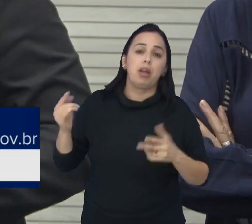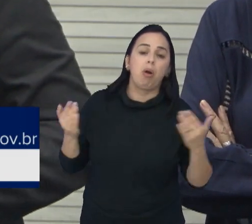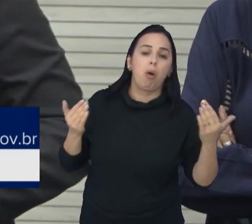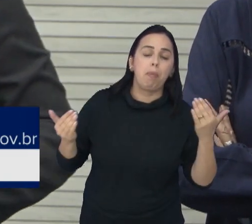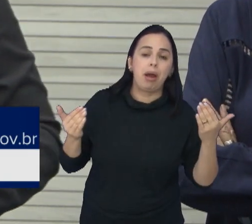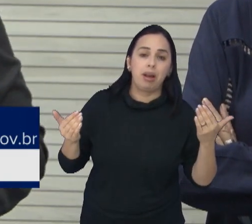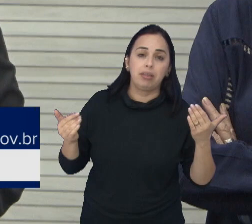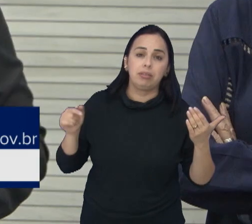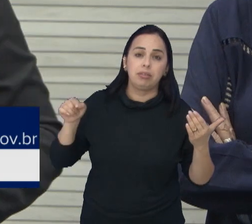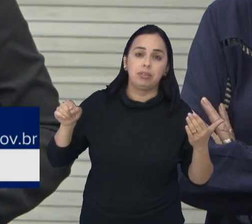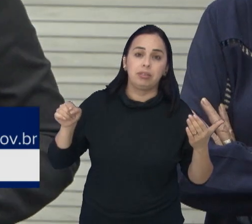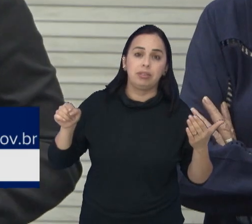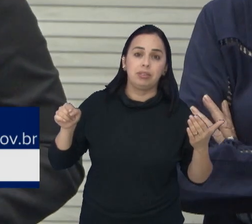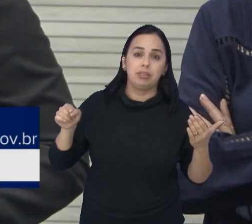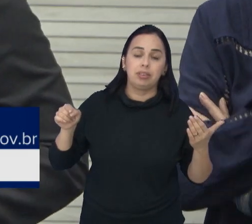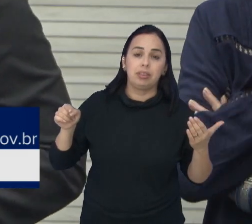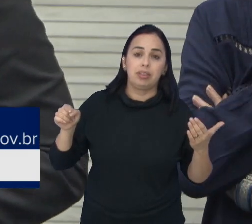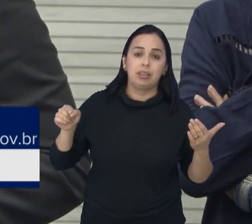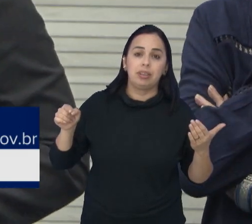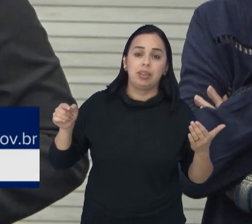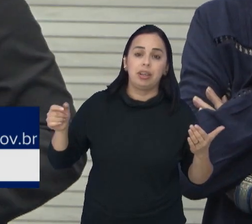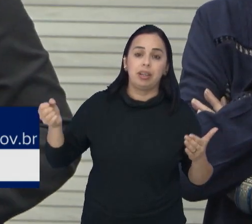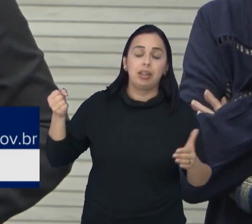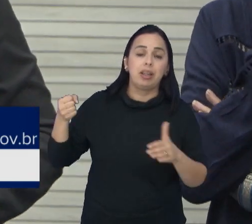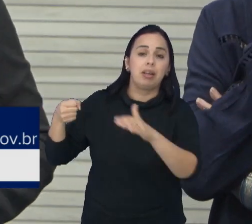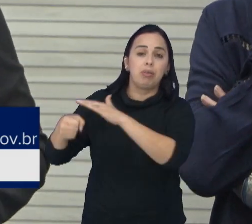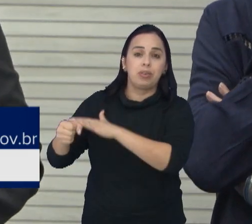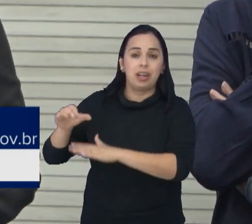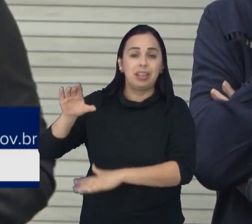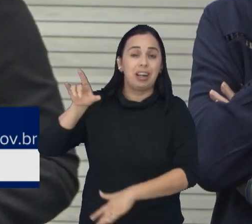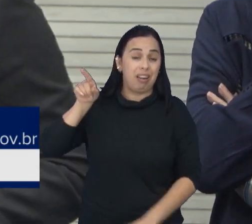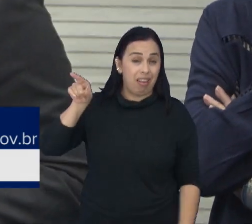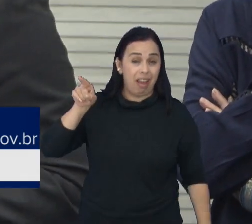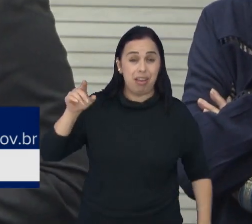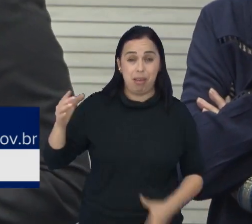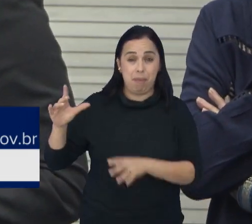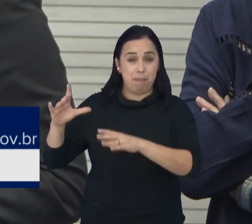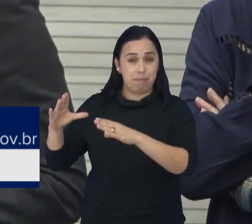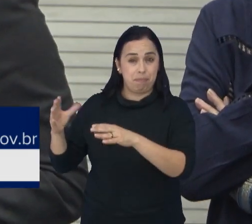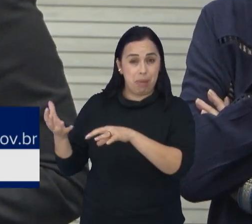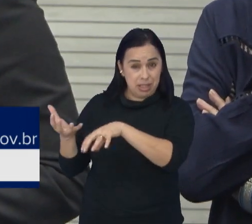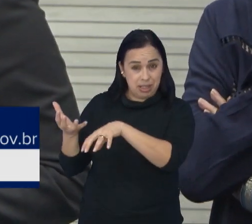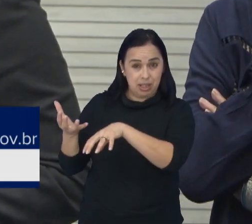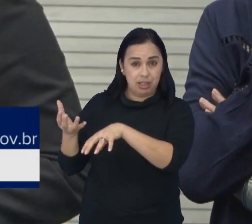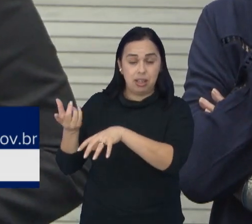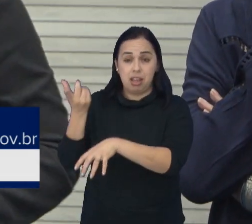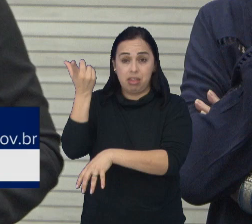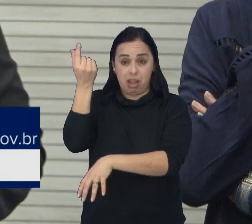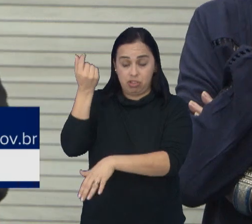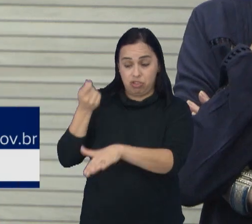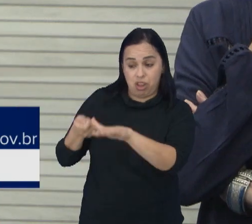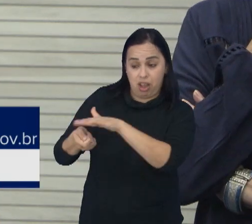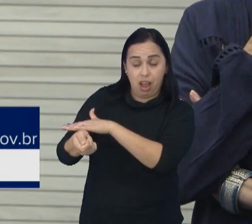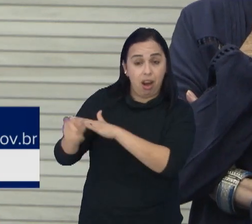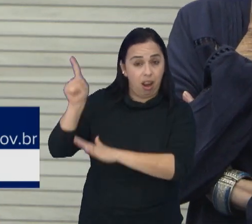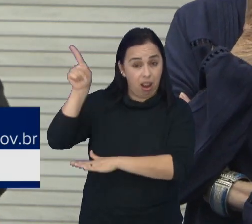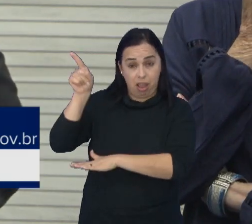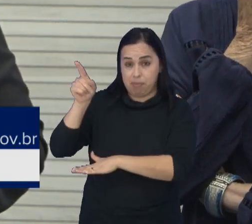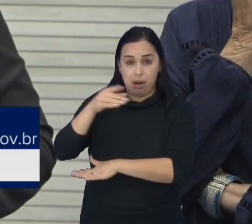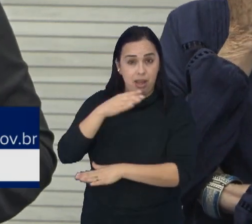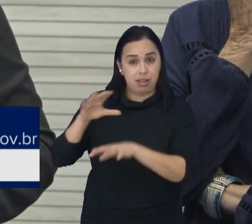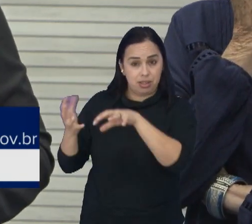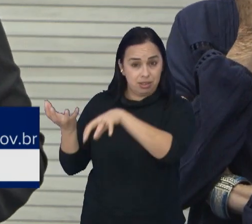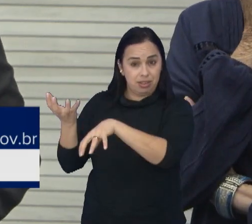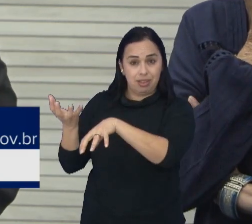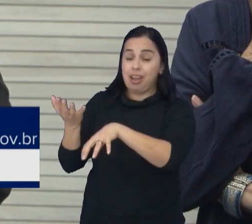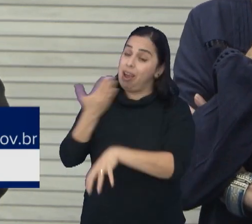está oferecendo cargos em Brasília, quem está oferecendo dinheiro, emendas parlamentares lá em Brasília, é